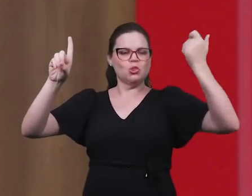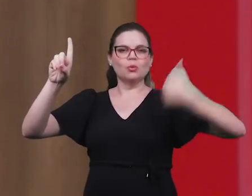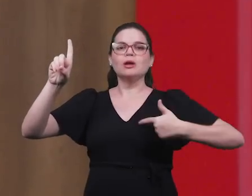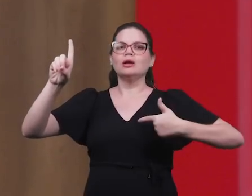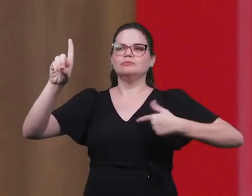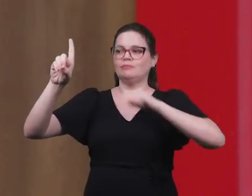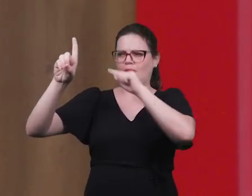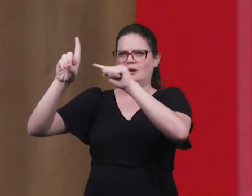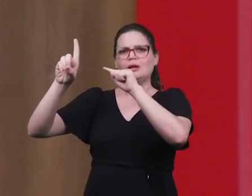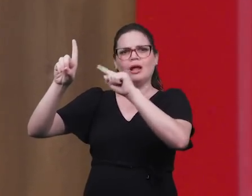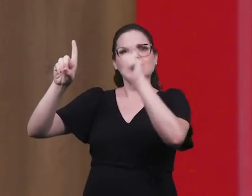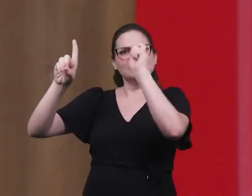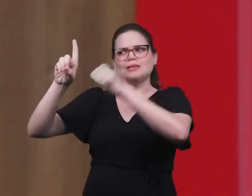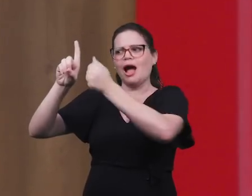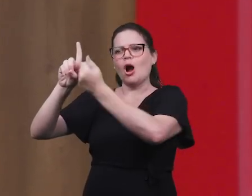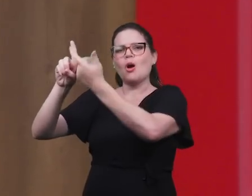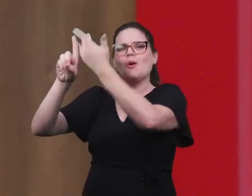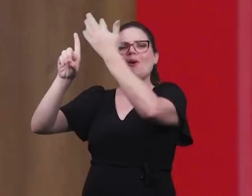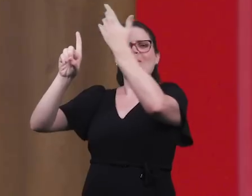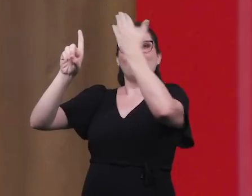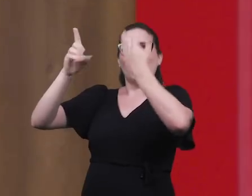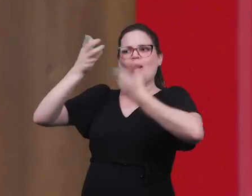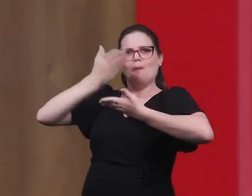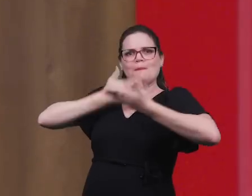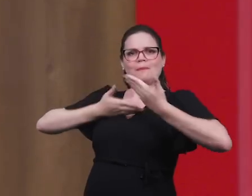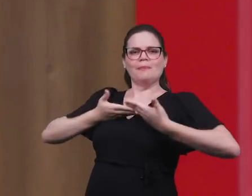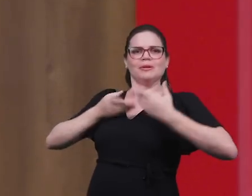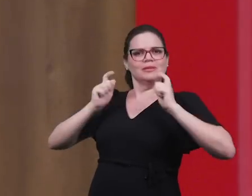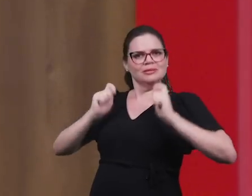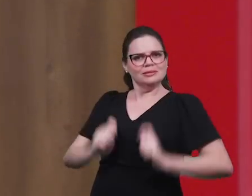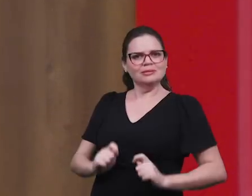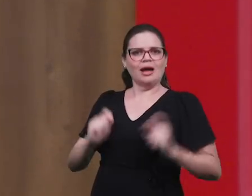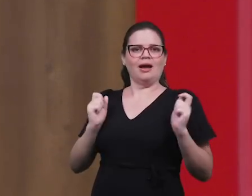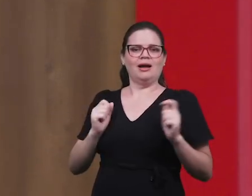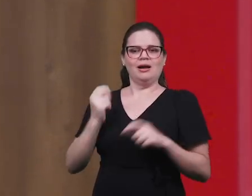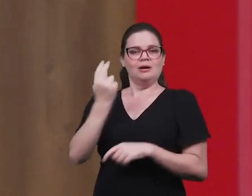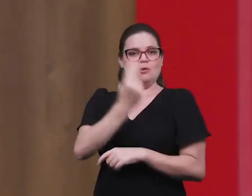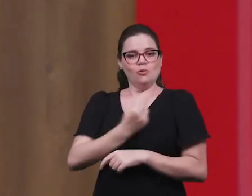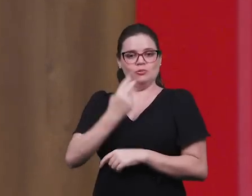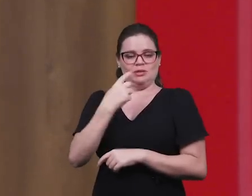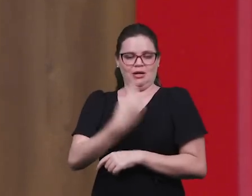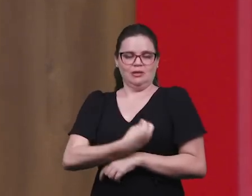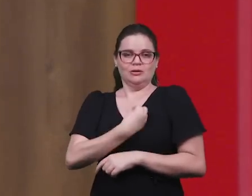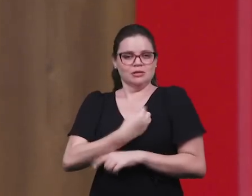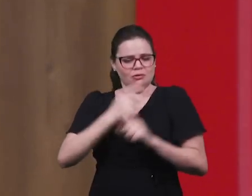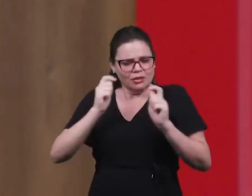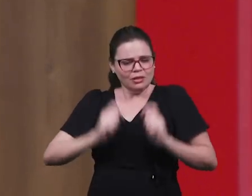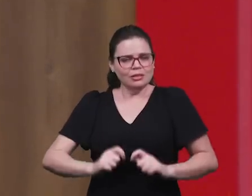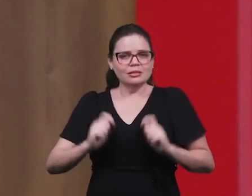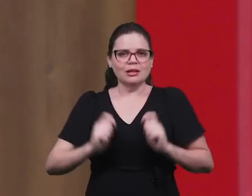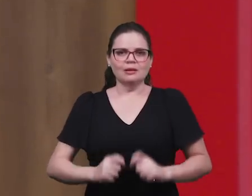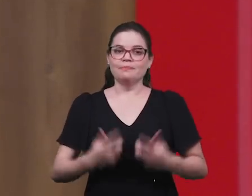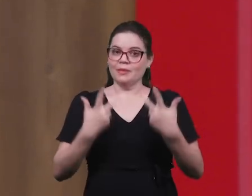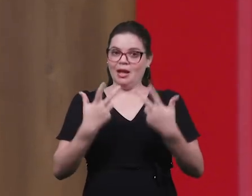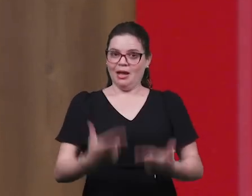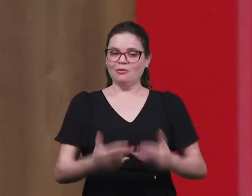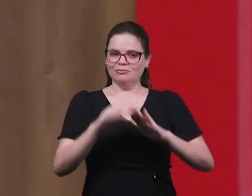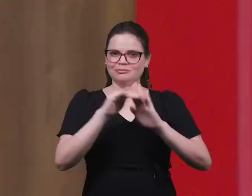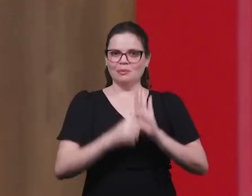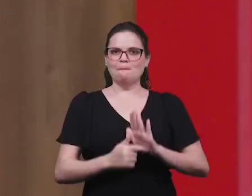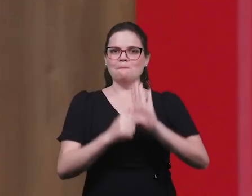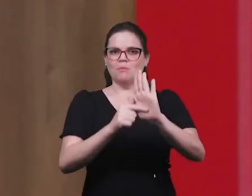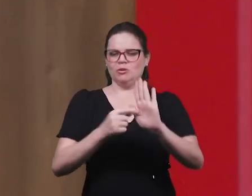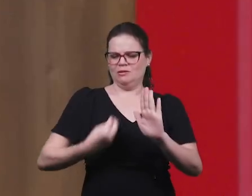acessível a cada um de nós, que nós podemos usar essa sabedoria em prol da nossa vida, como diz o próprio nome do programa, né?